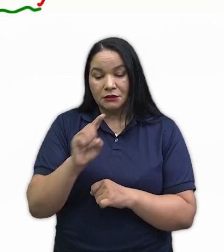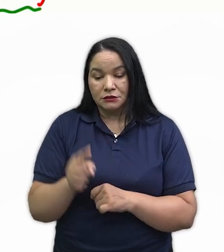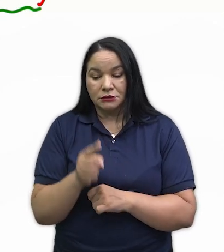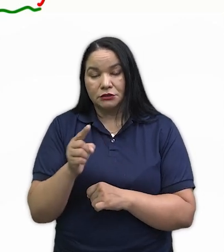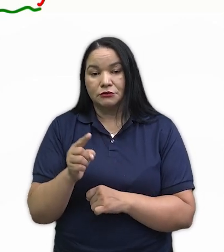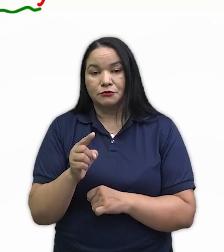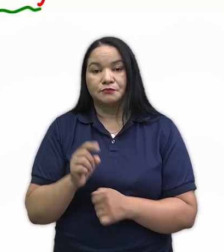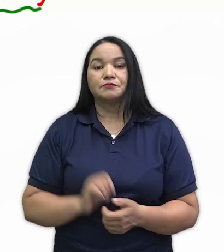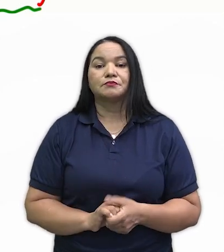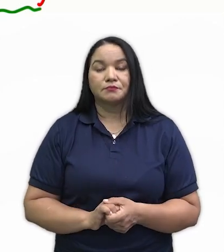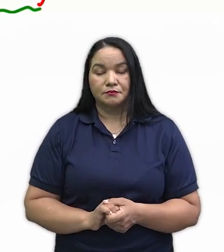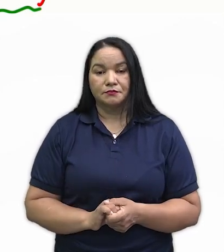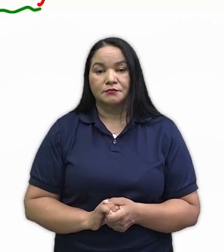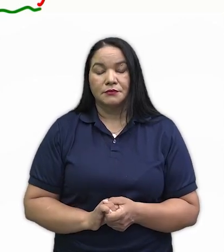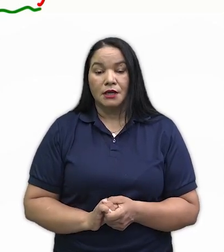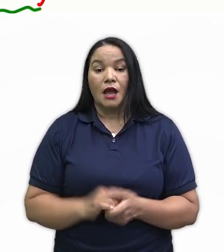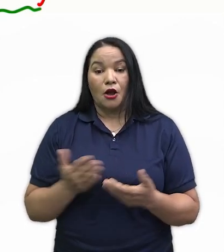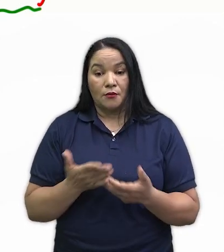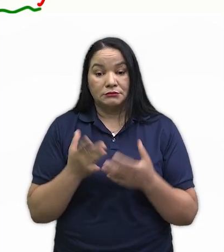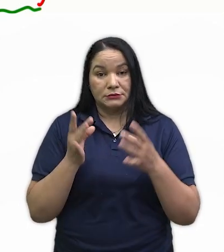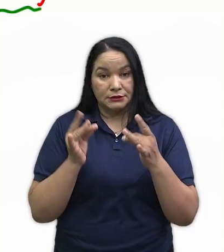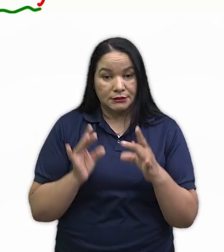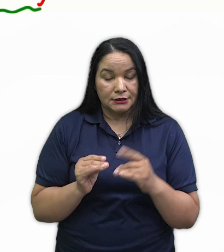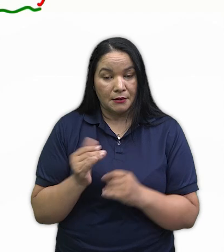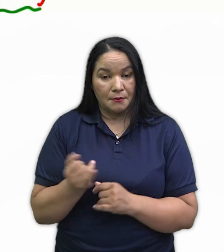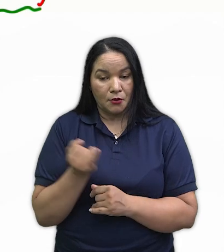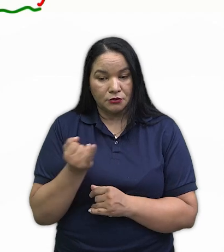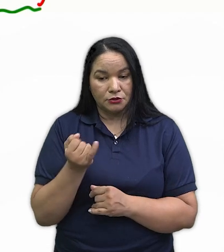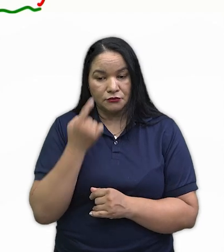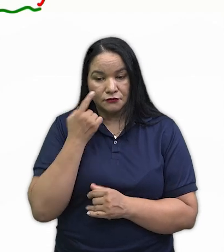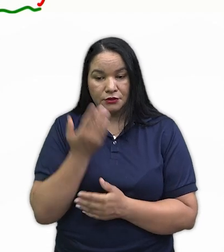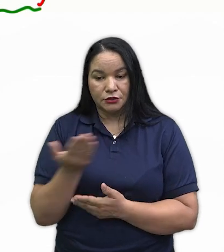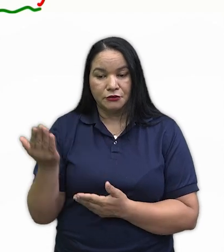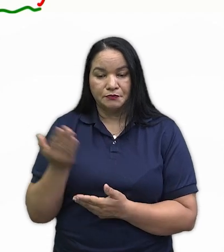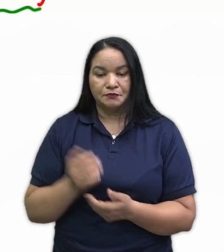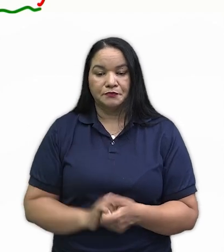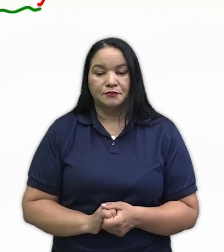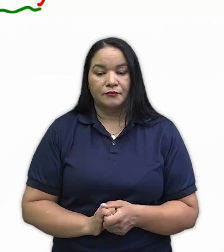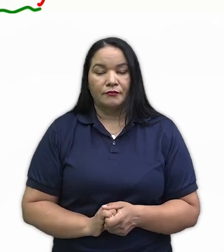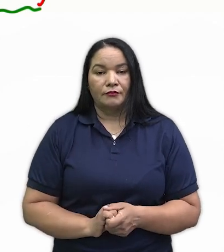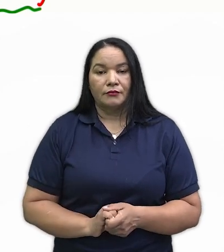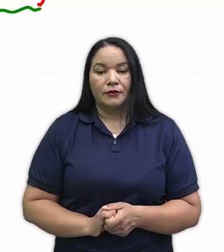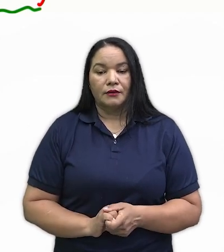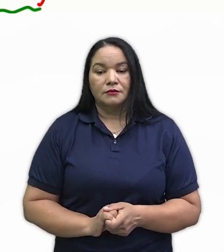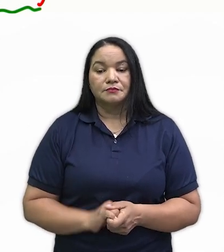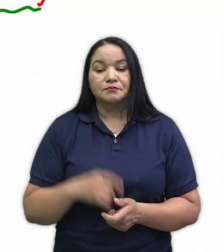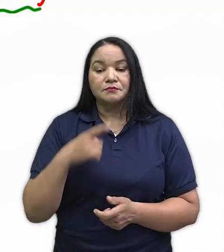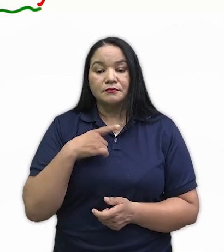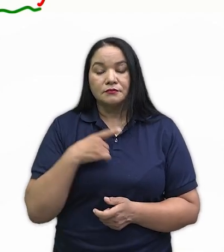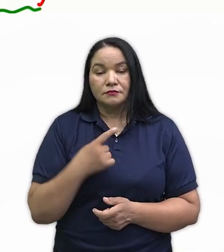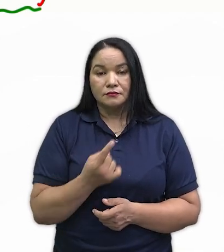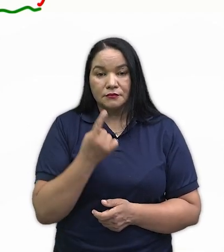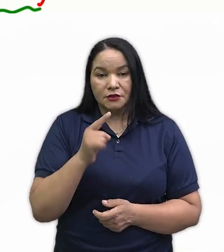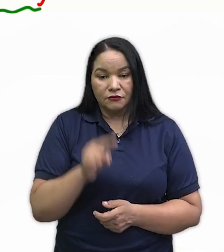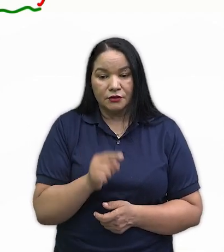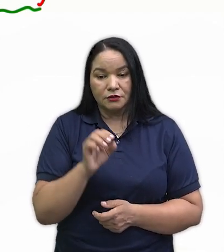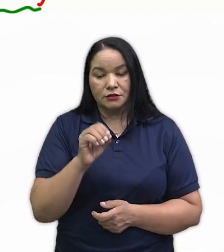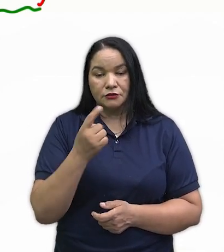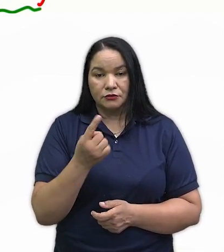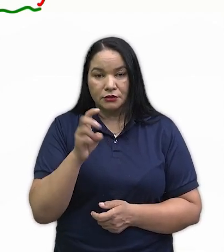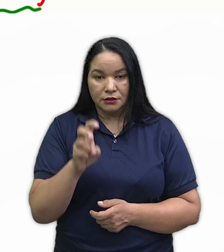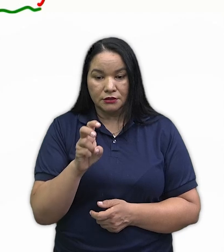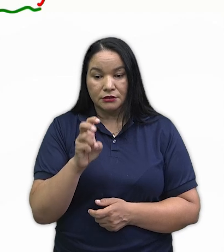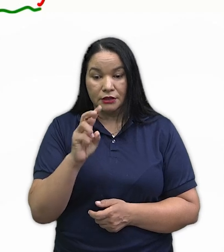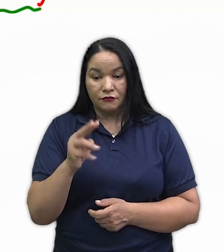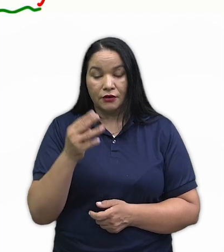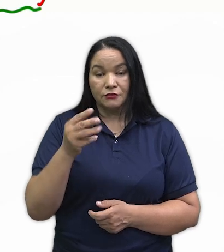tem um detalhe muito importante aqui, olha só. Aqui nesse caso, atenção, eu tenho